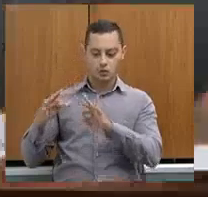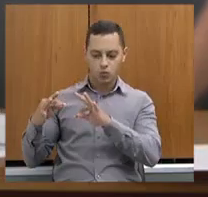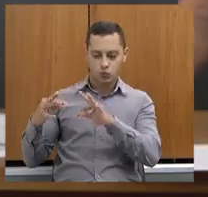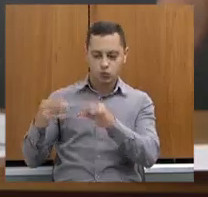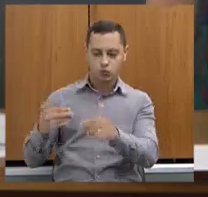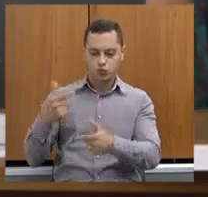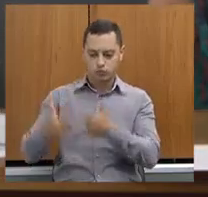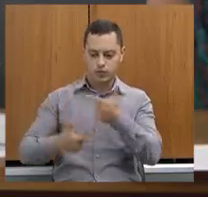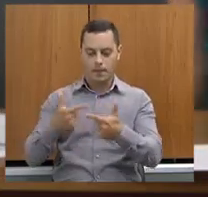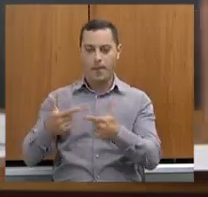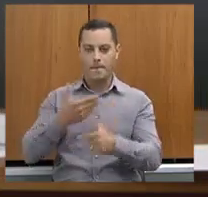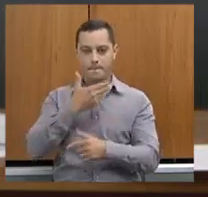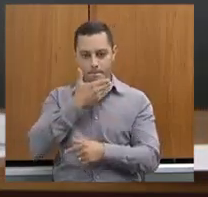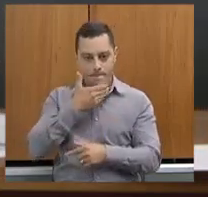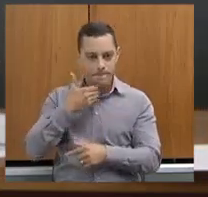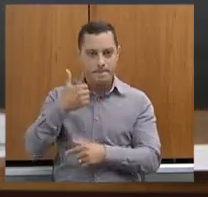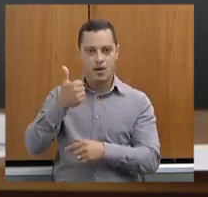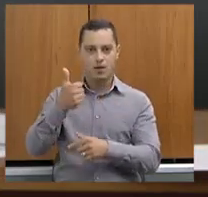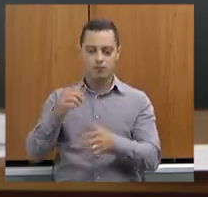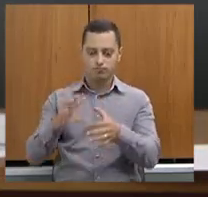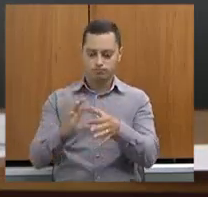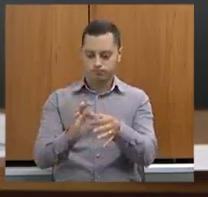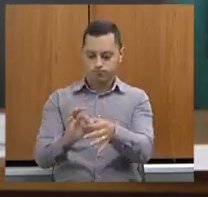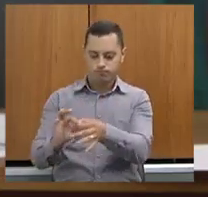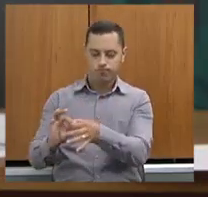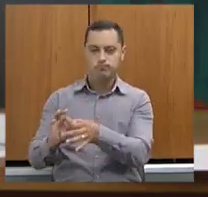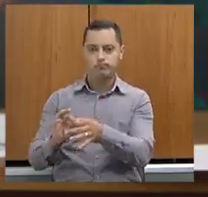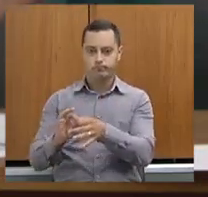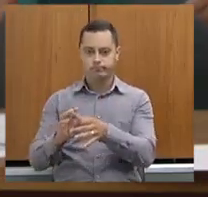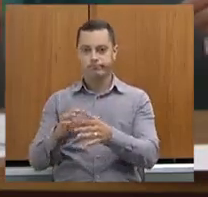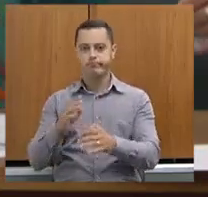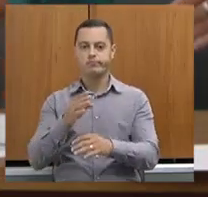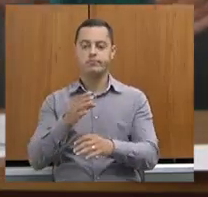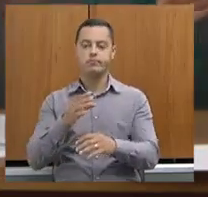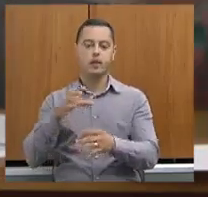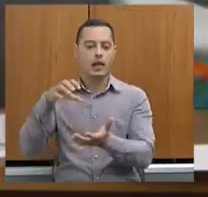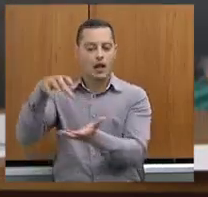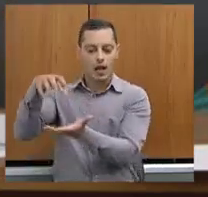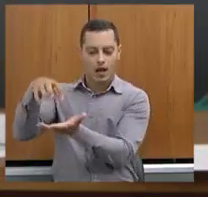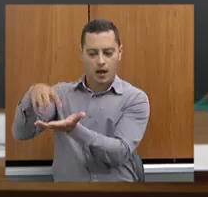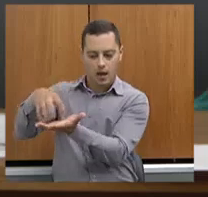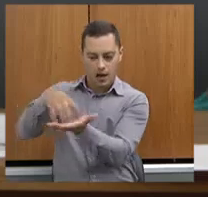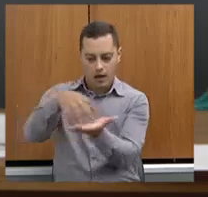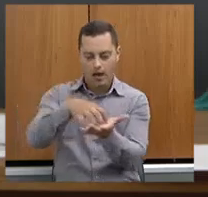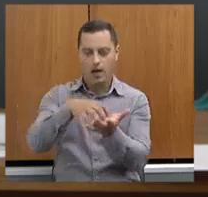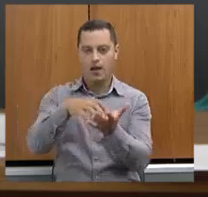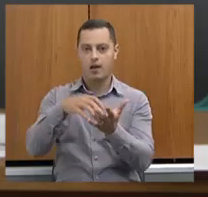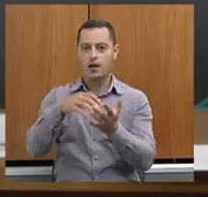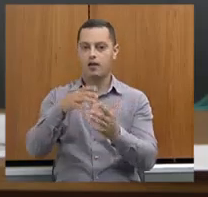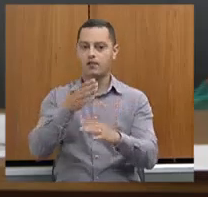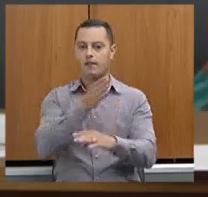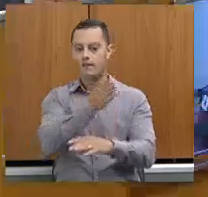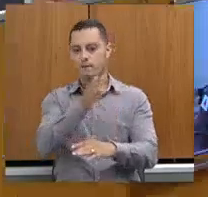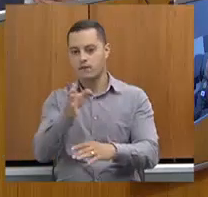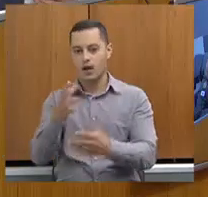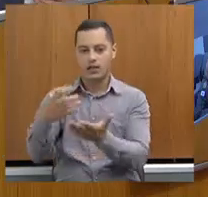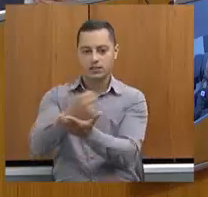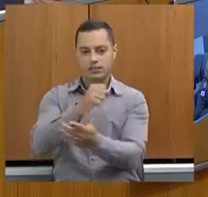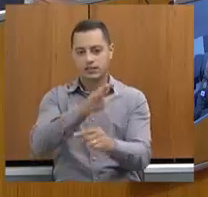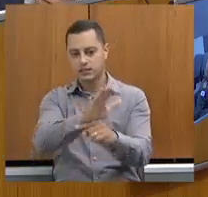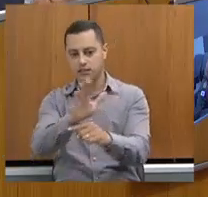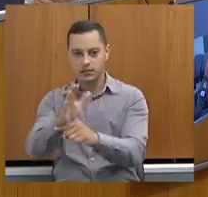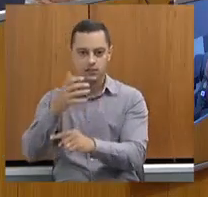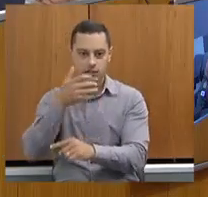melhor forma forma integrada assim é em cada ocorrência nas suas guarnições assim é em grandes